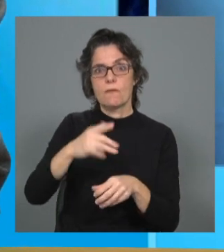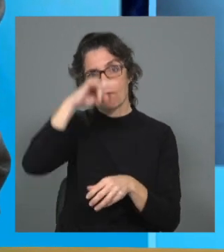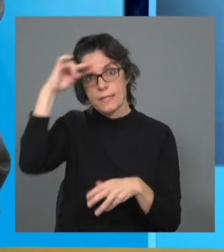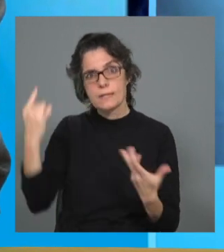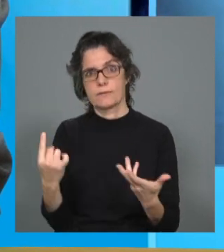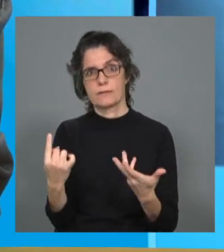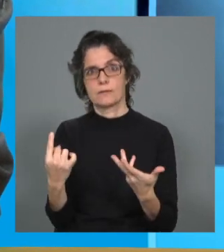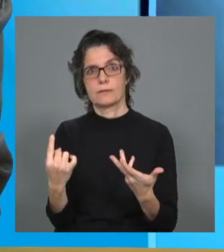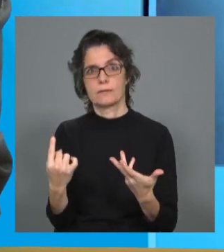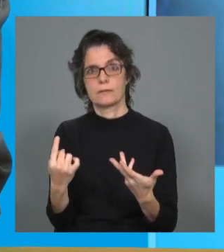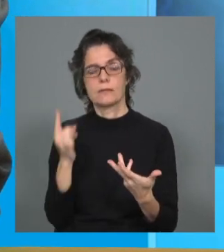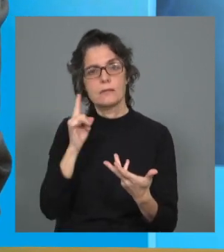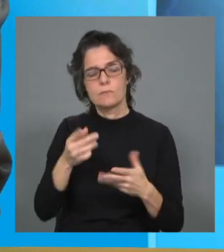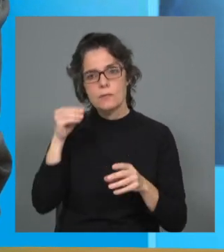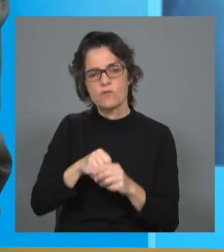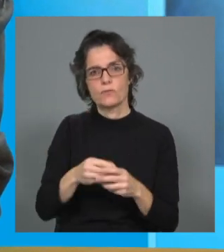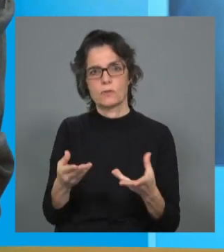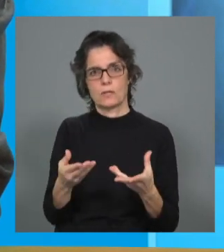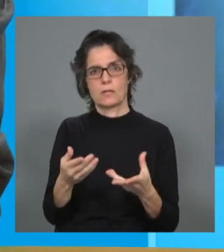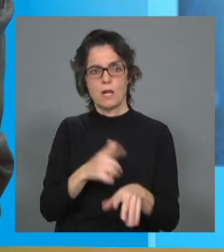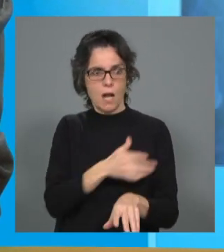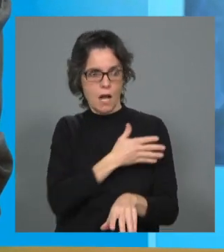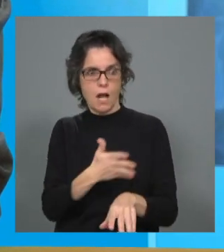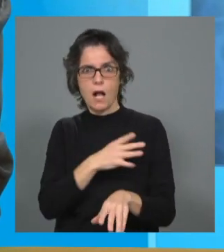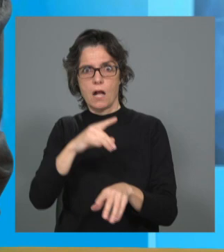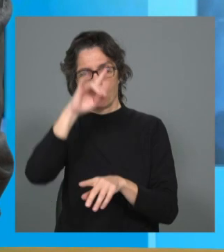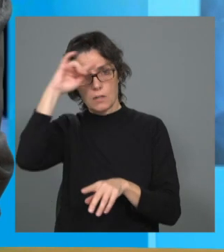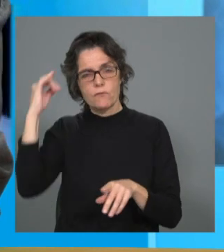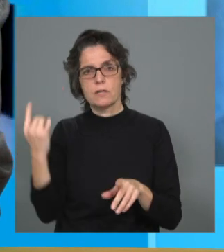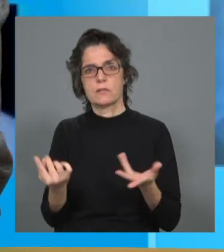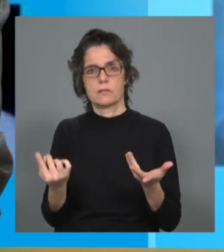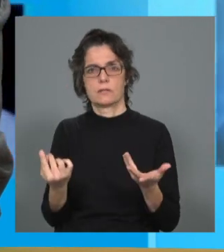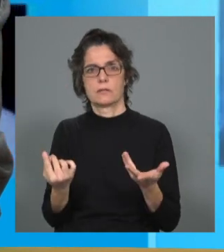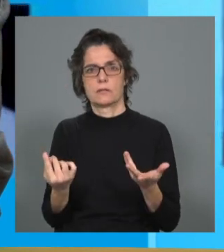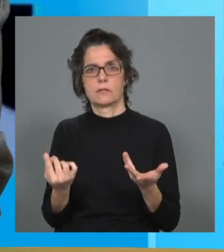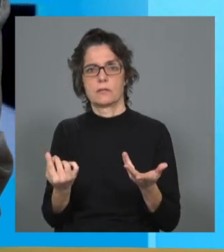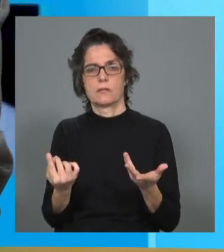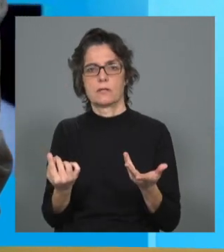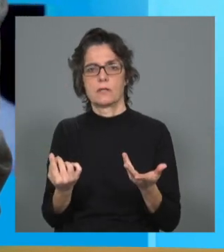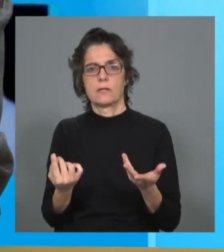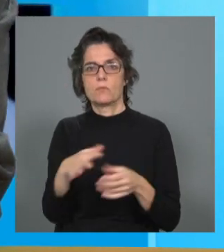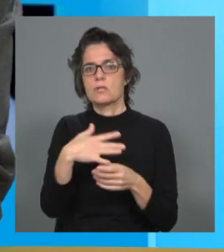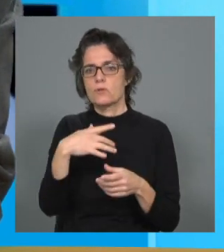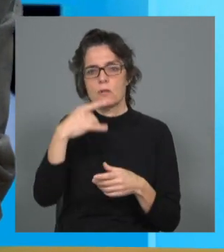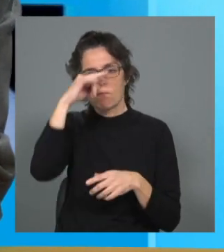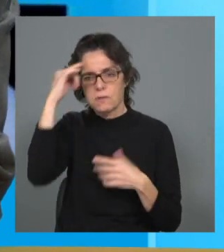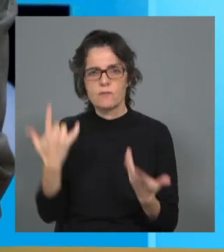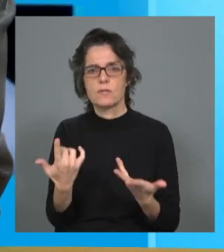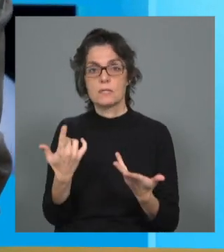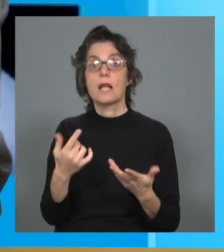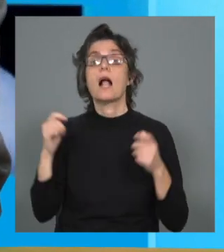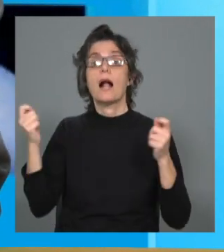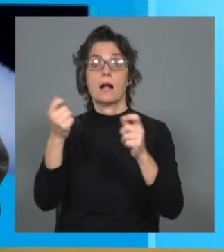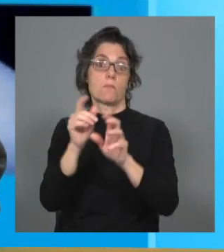anos mais difíceis, a sair de uma situação absolutamente anormal. E, portanto, a campanha também terá